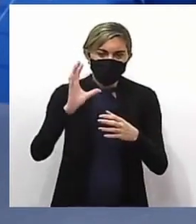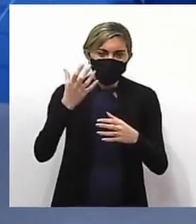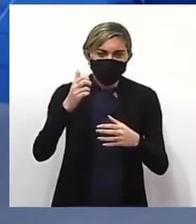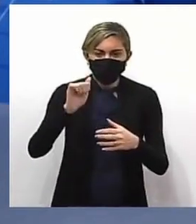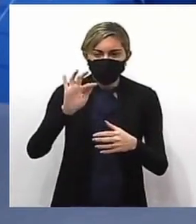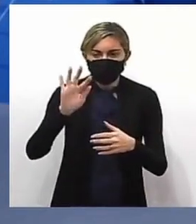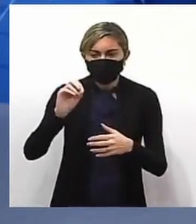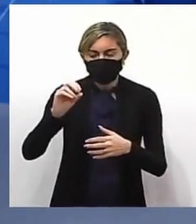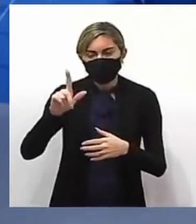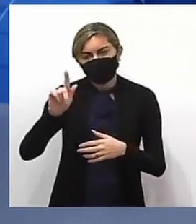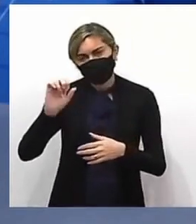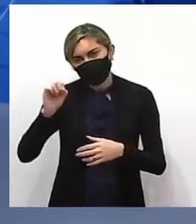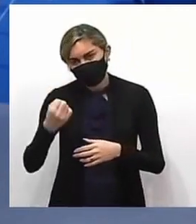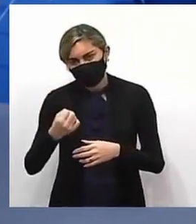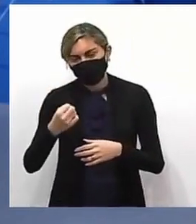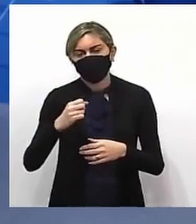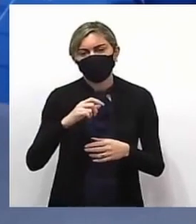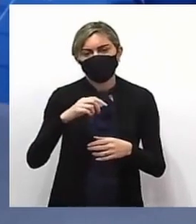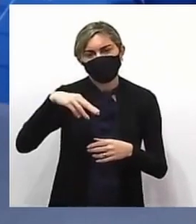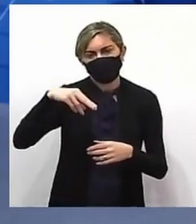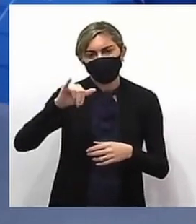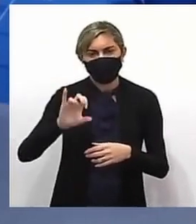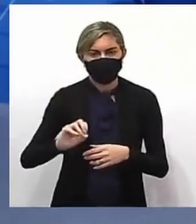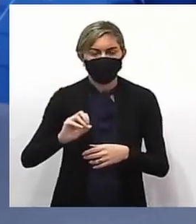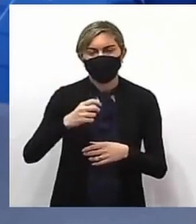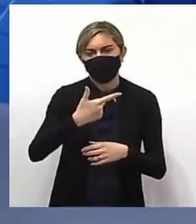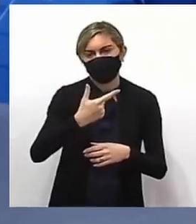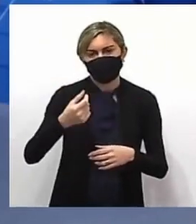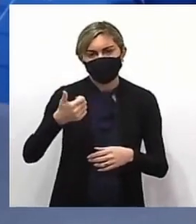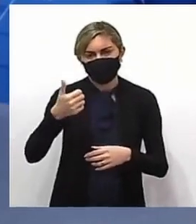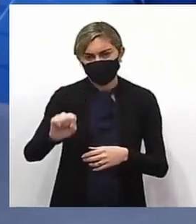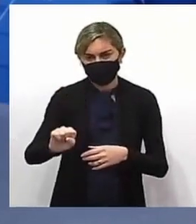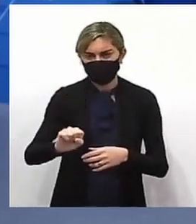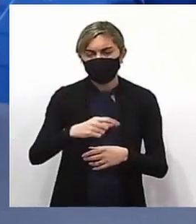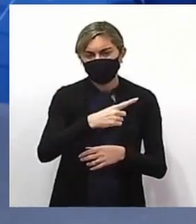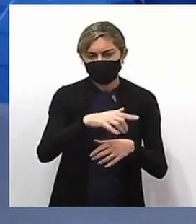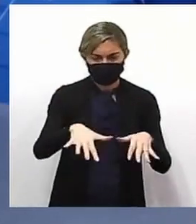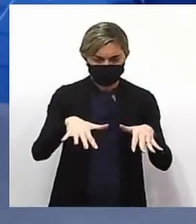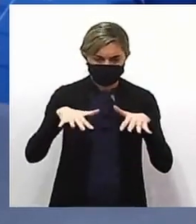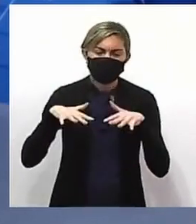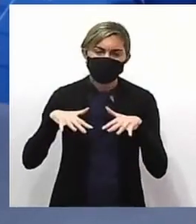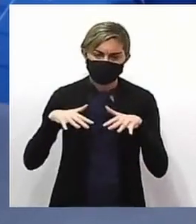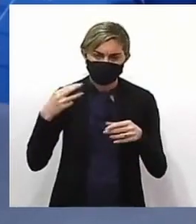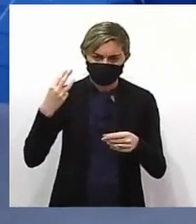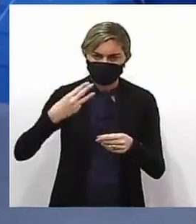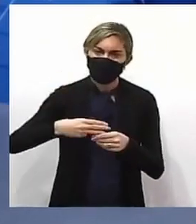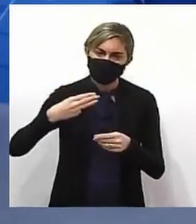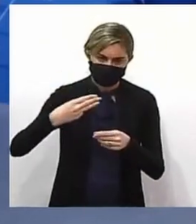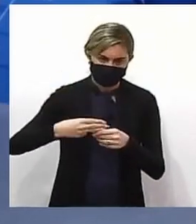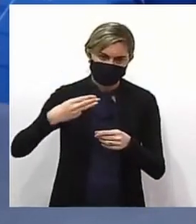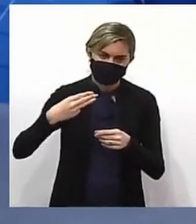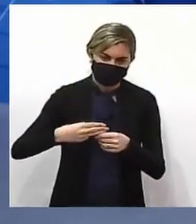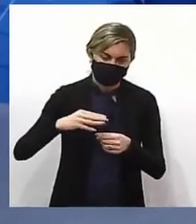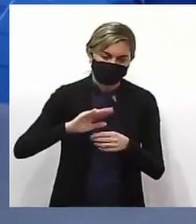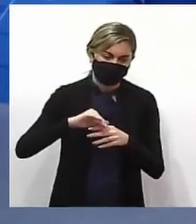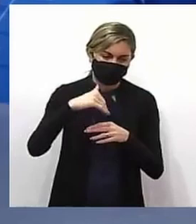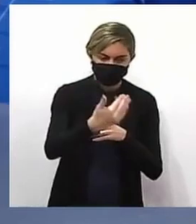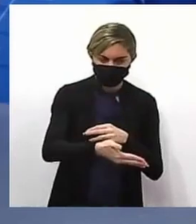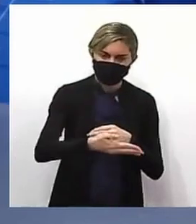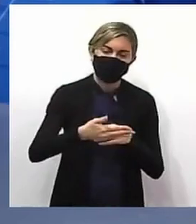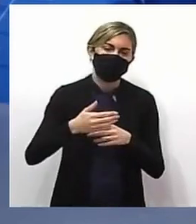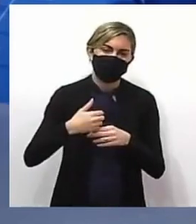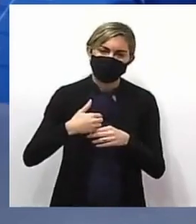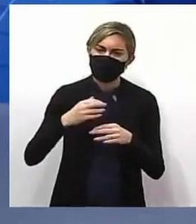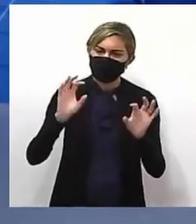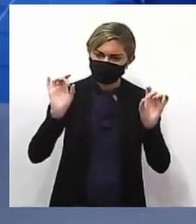Engazeira, em maio de 2018, numa sessão em Engazeira, que é um município do lado de Afogados, e foi uma